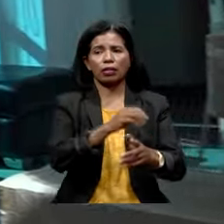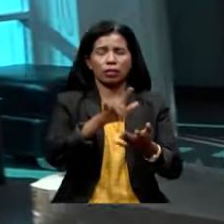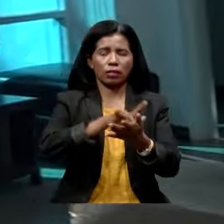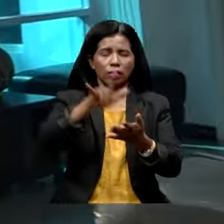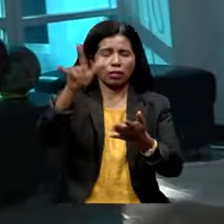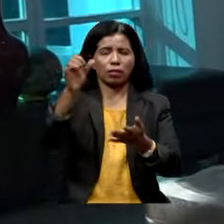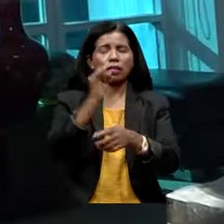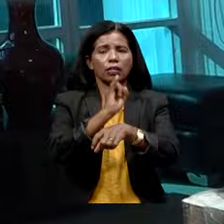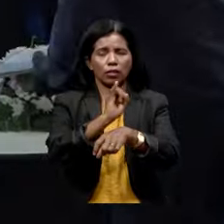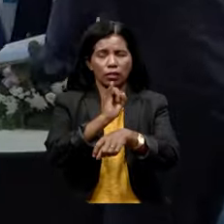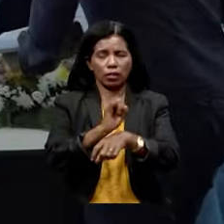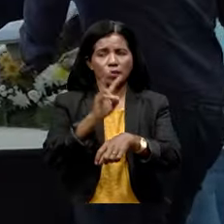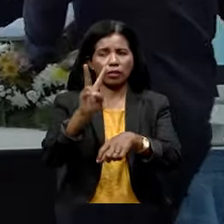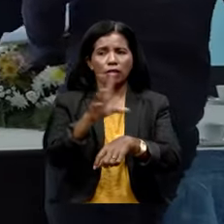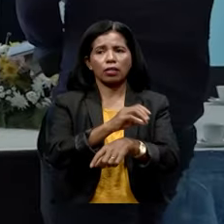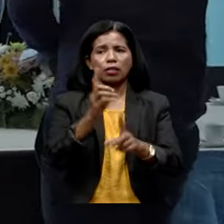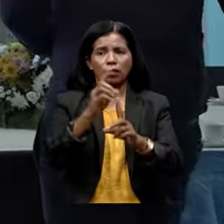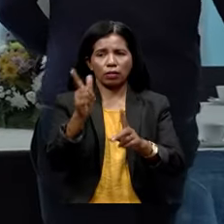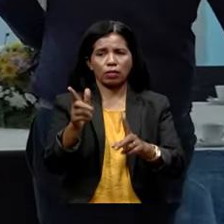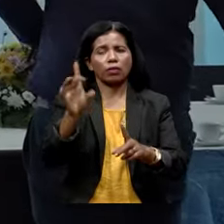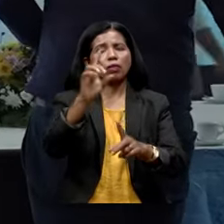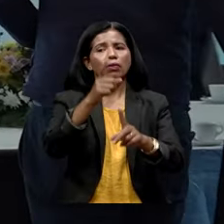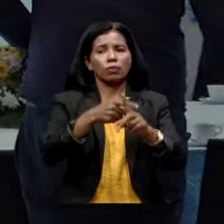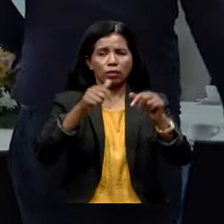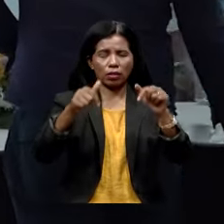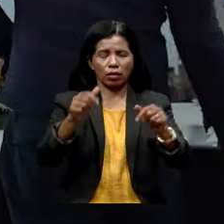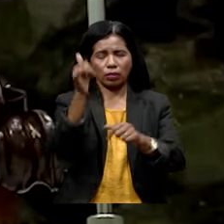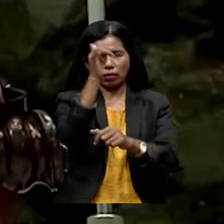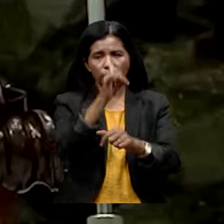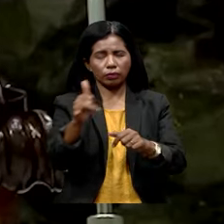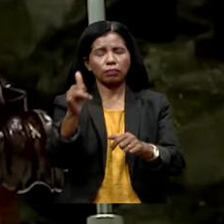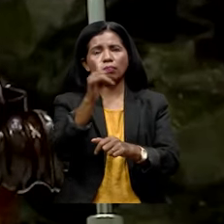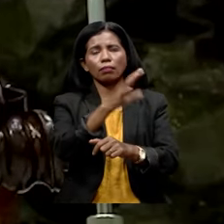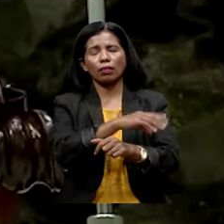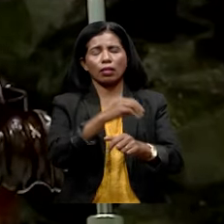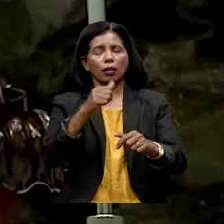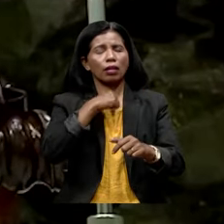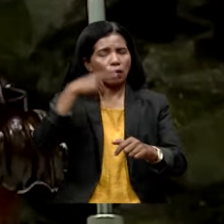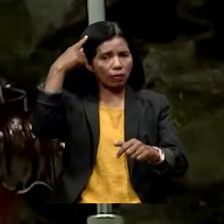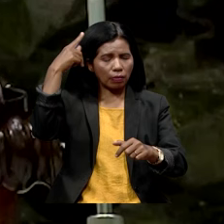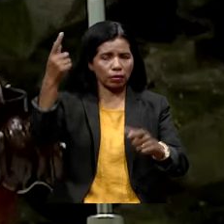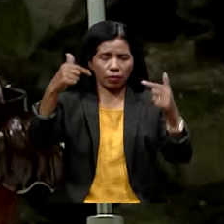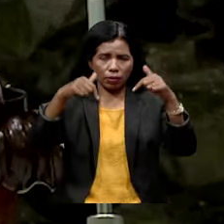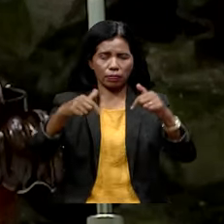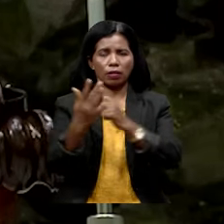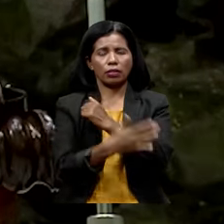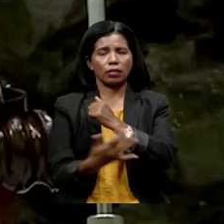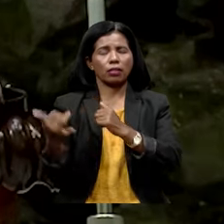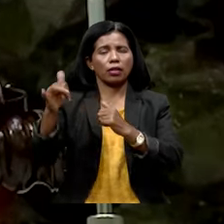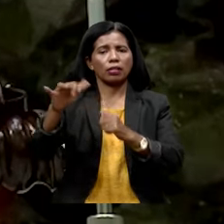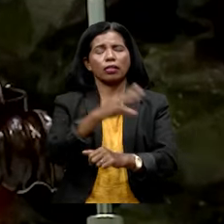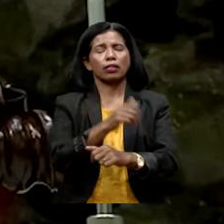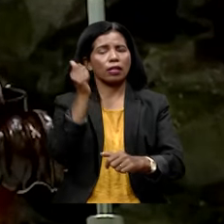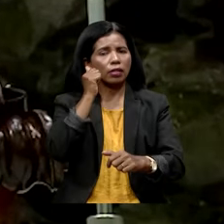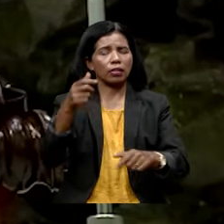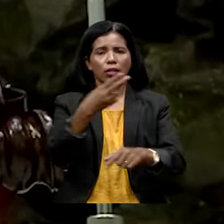para o Vaticano e a loro ronulo resinualo fulangne, a tohalo cobertura para viagem pastoral Papa Francisco Nian, para nação Síria e a Ásia,